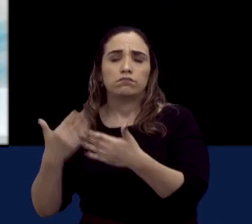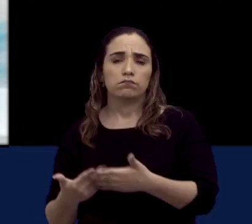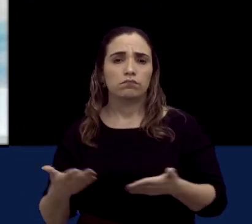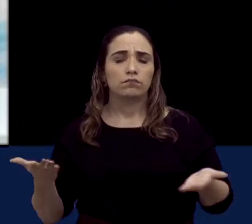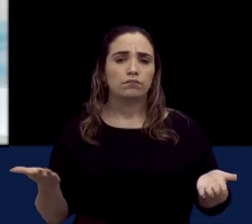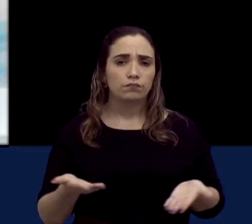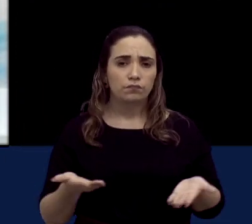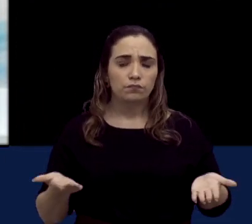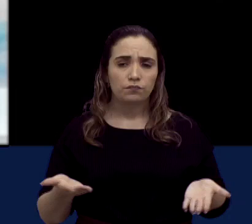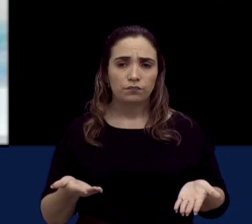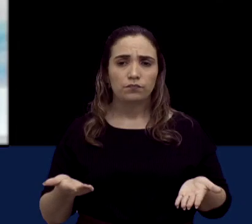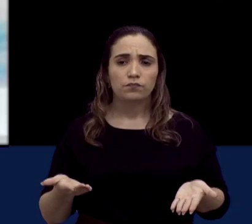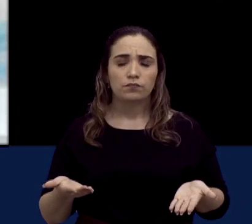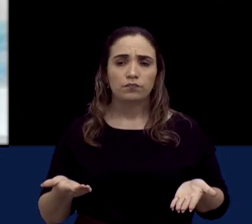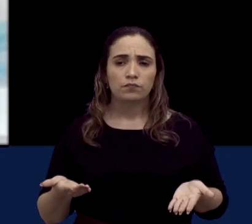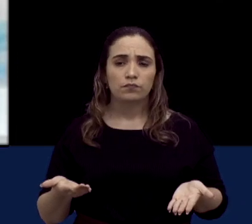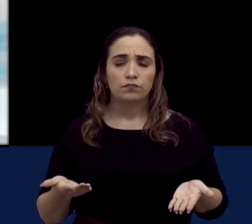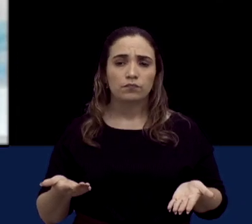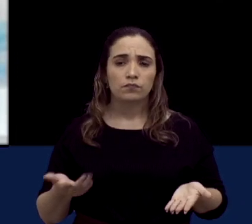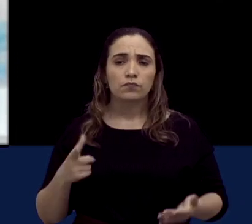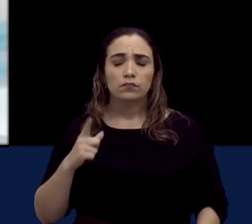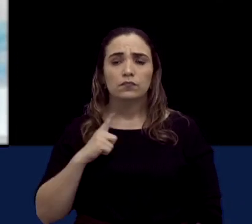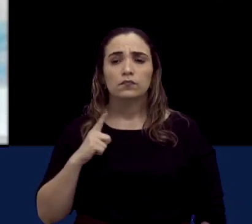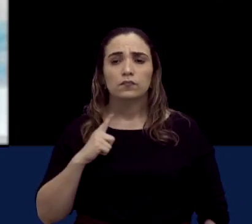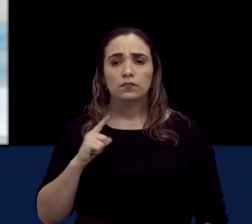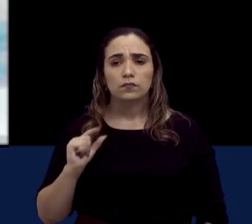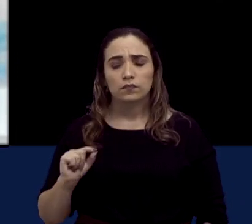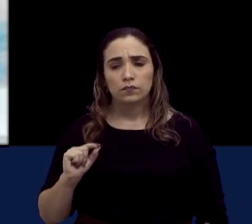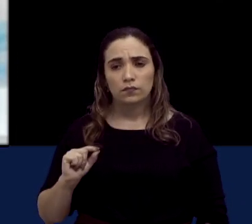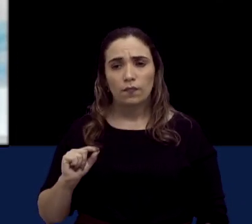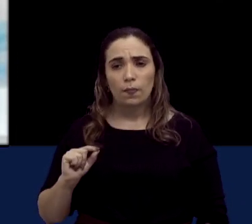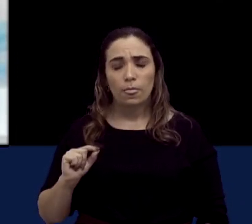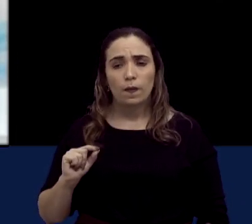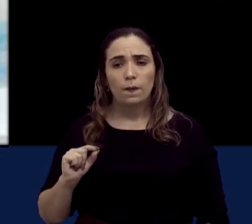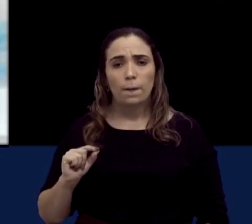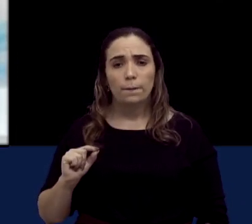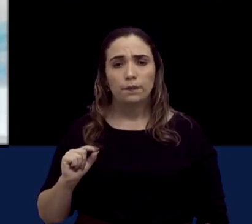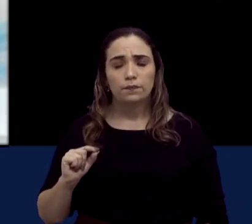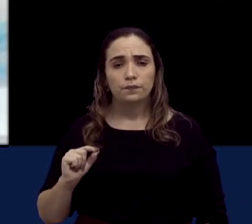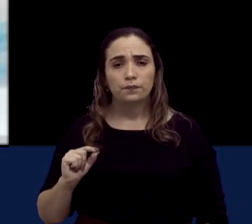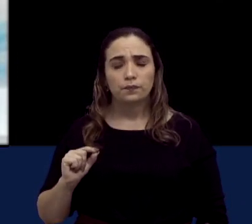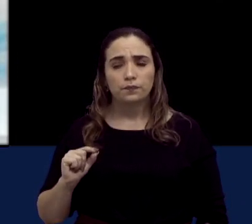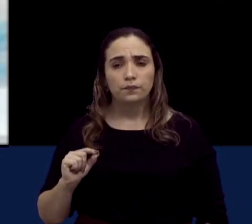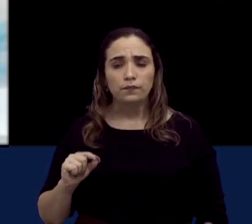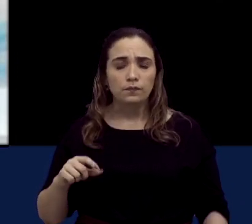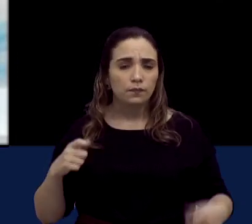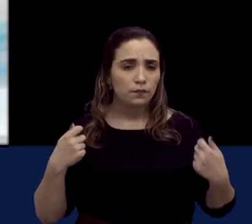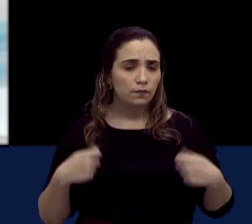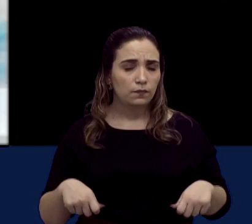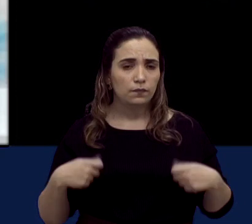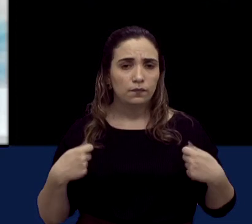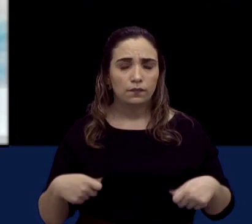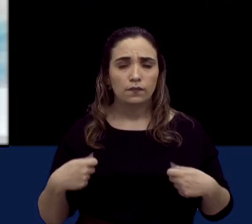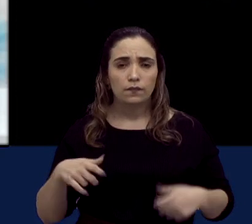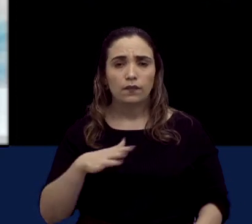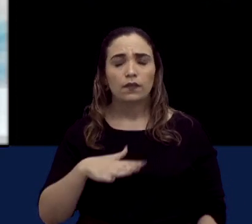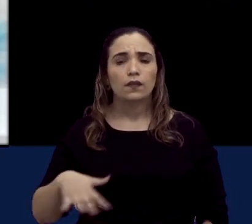o que se tinha era que a única salvação para o setor